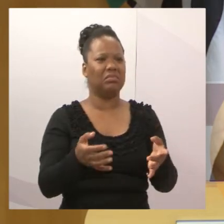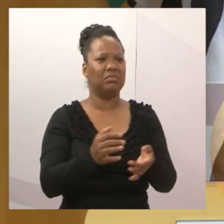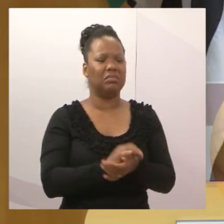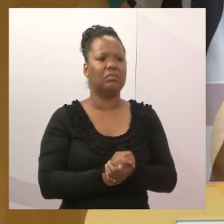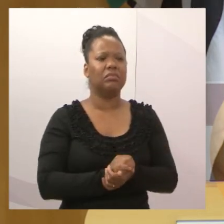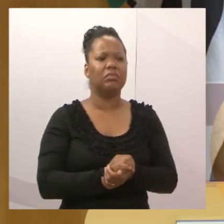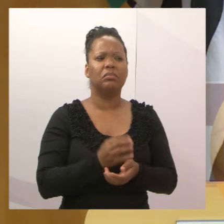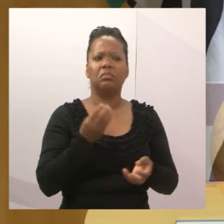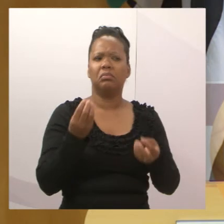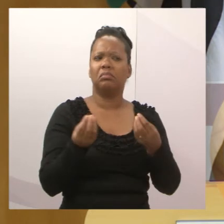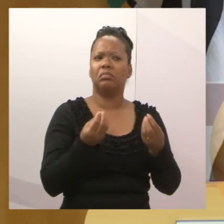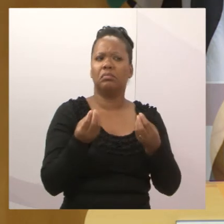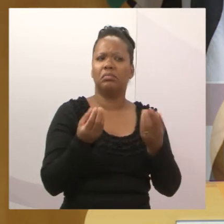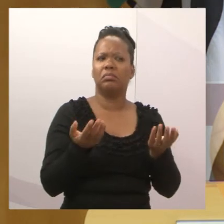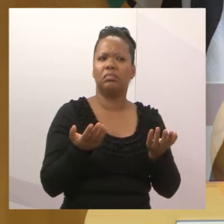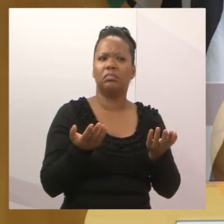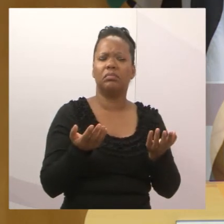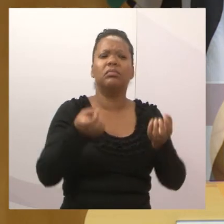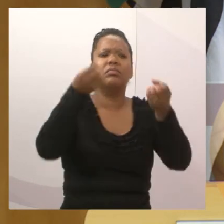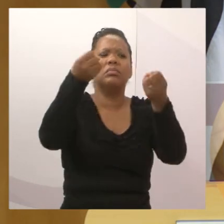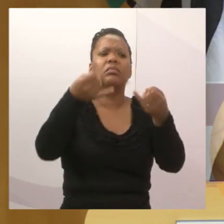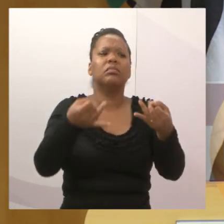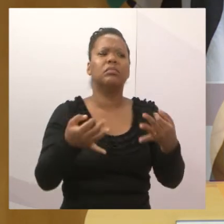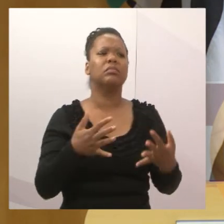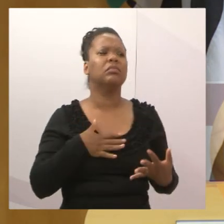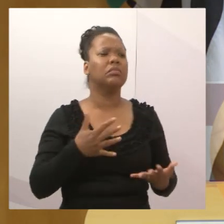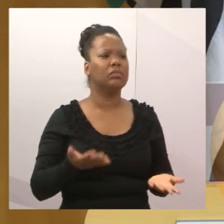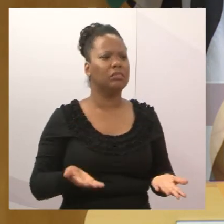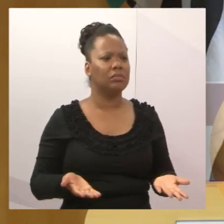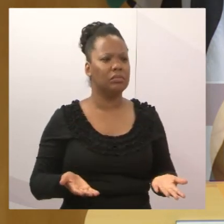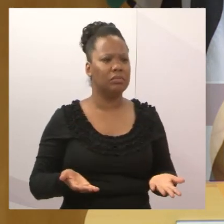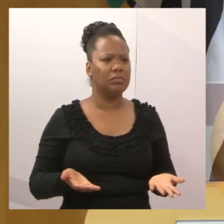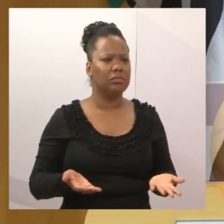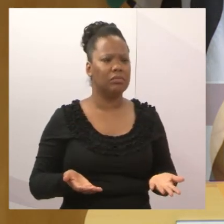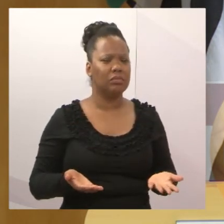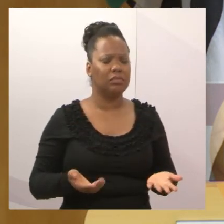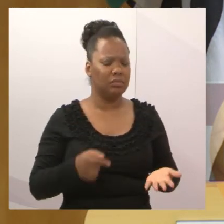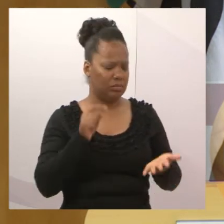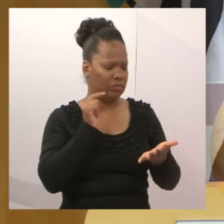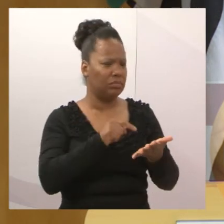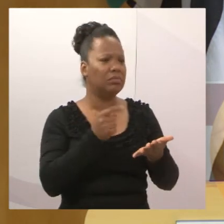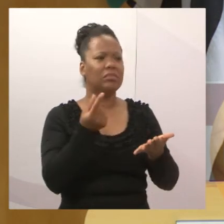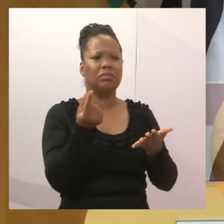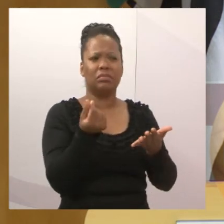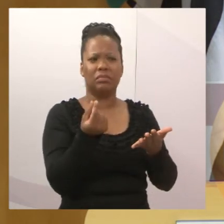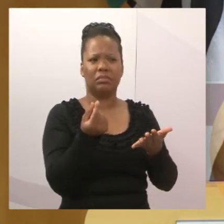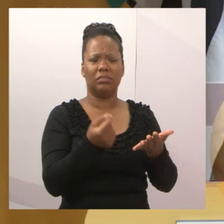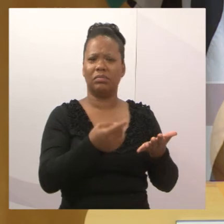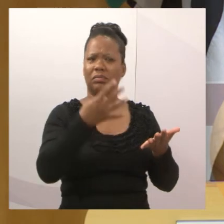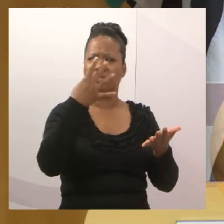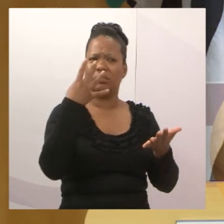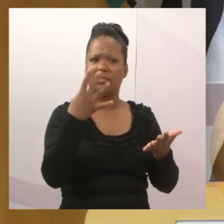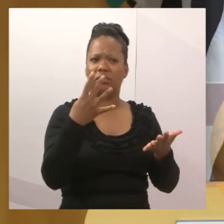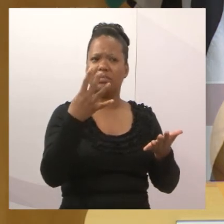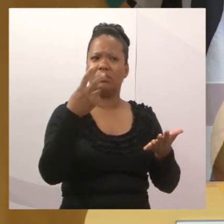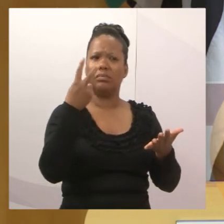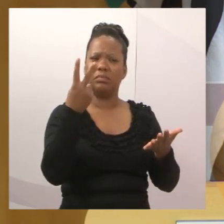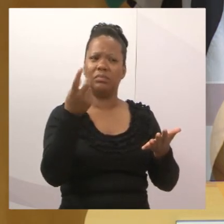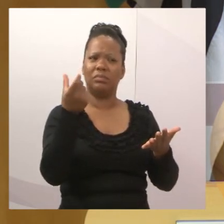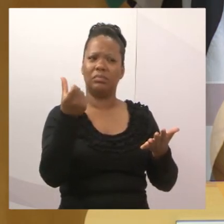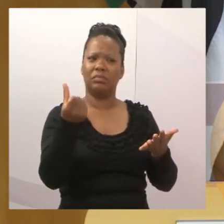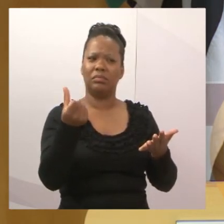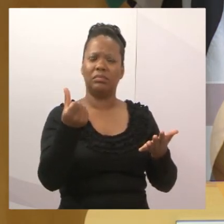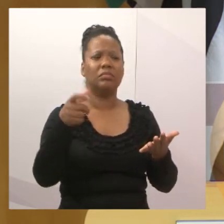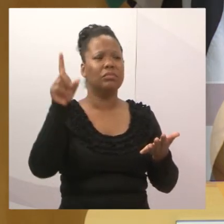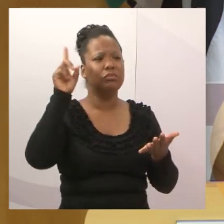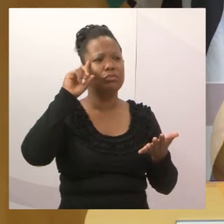Então como é que é isso? Explica para mim. Com esse valor de R$426 mil